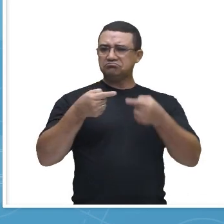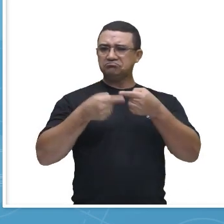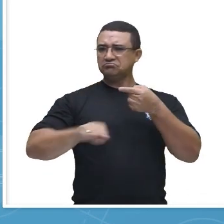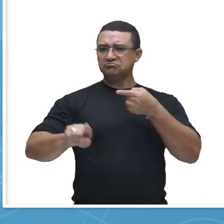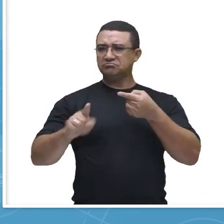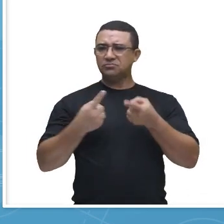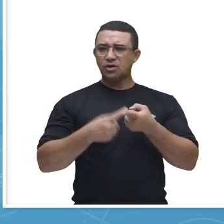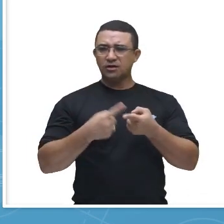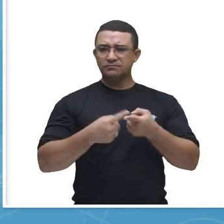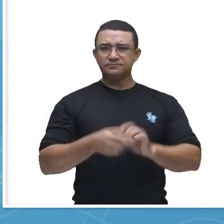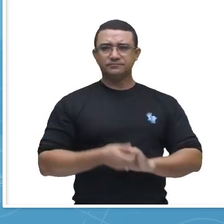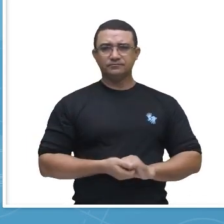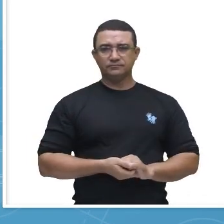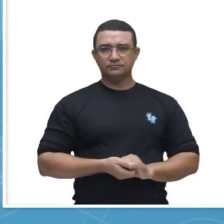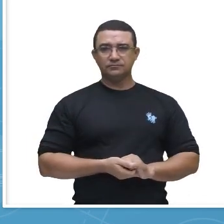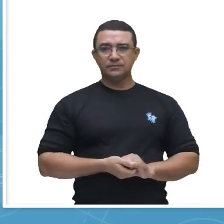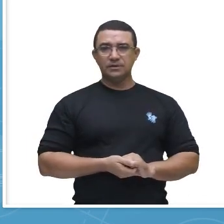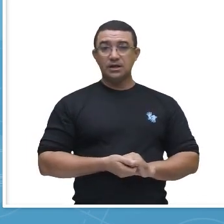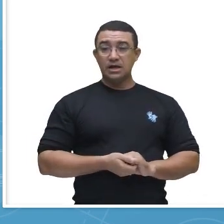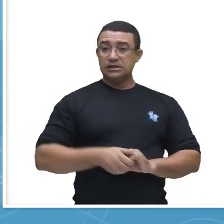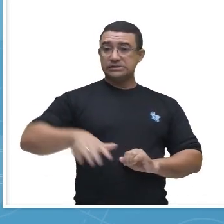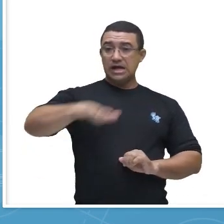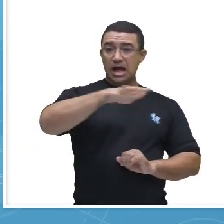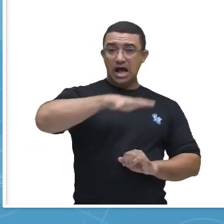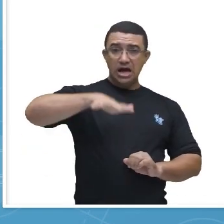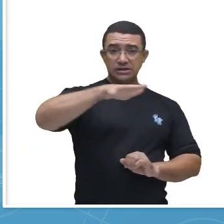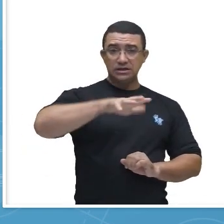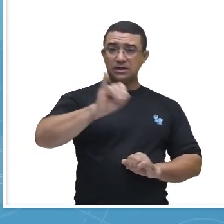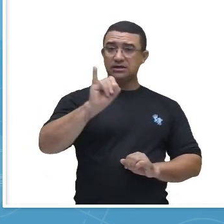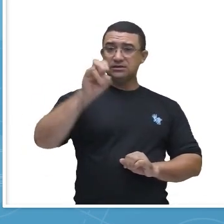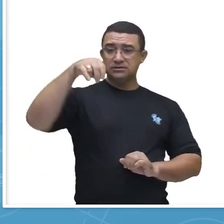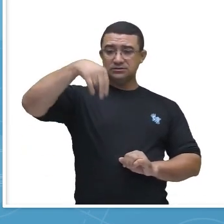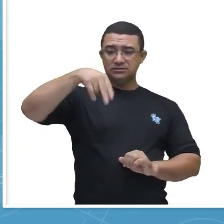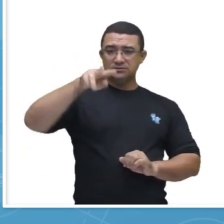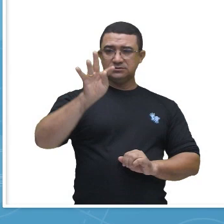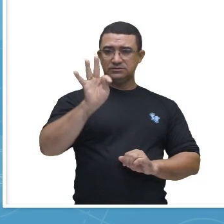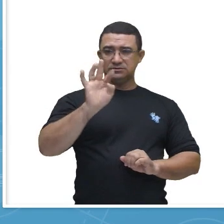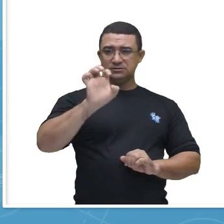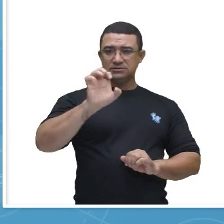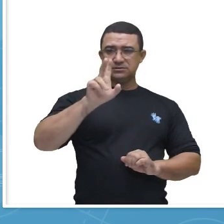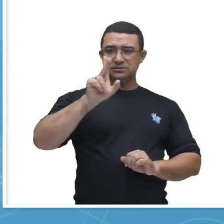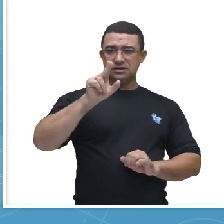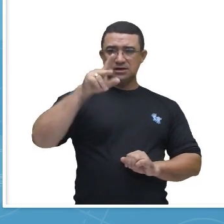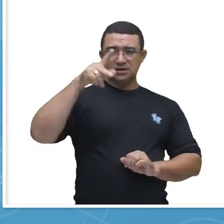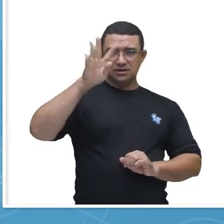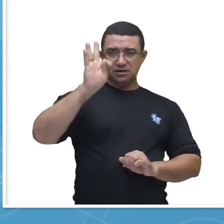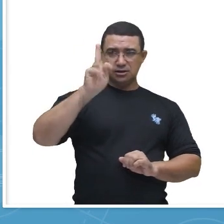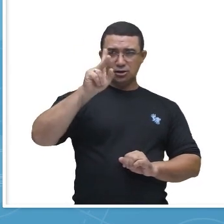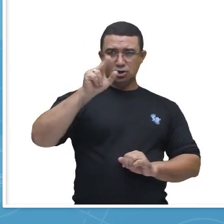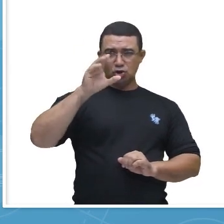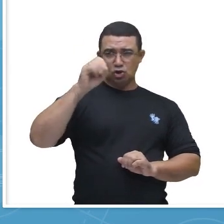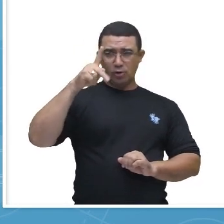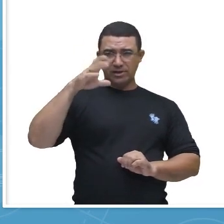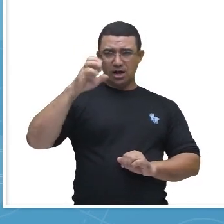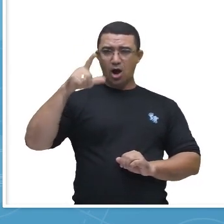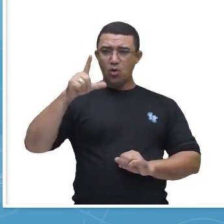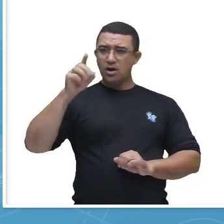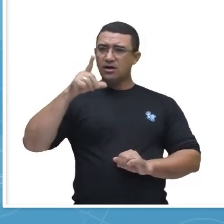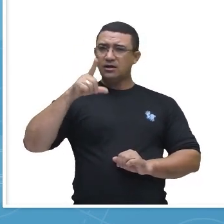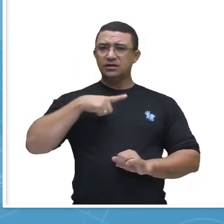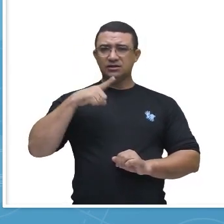tá? O que que fala? Que a zona intertropical tem menor intensidade de radiação do que a zona temperada. Isso está errado,